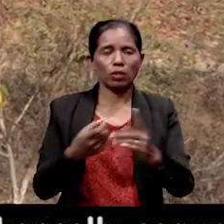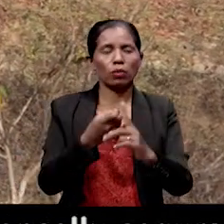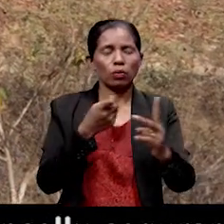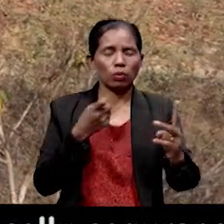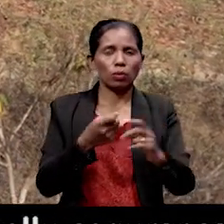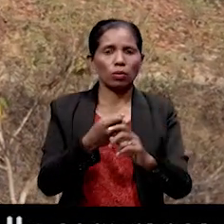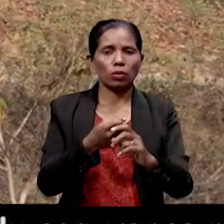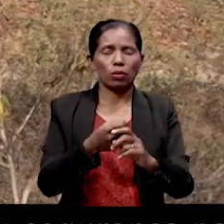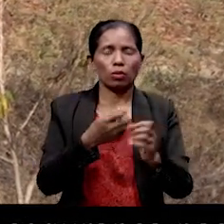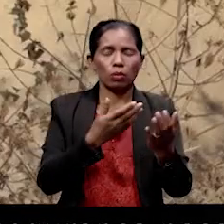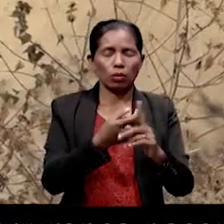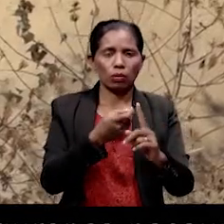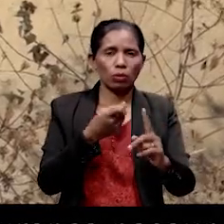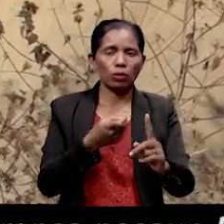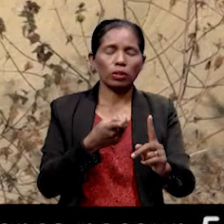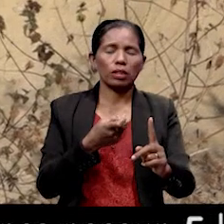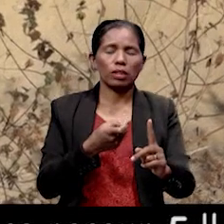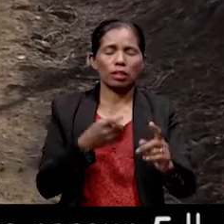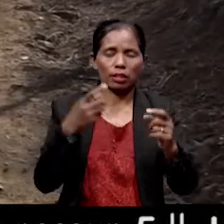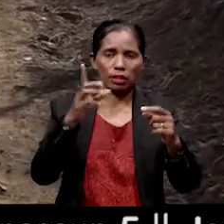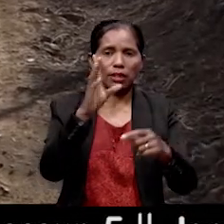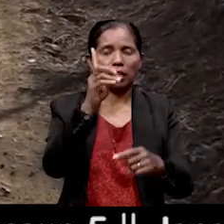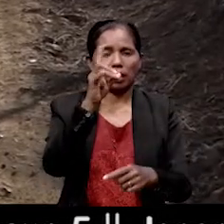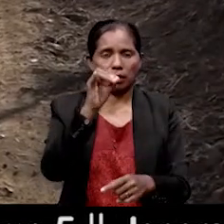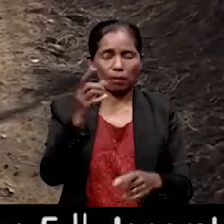administrativo Balibo, município Bomenaru, atumai dili.